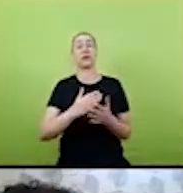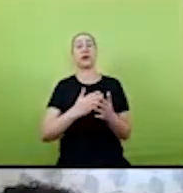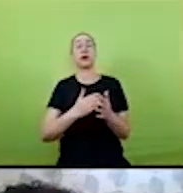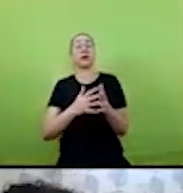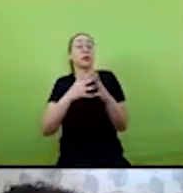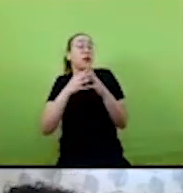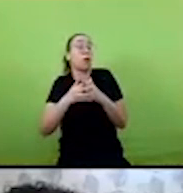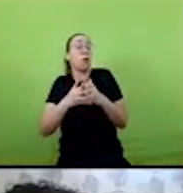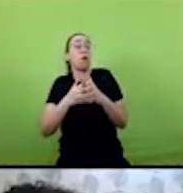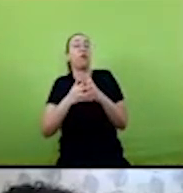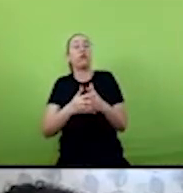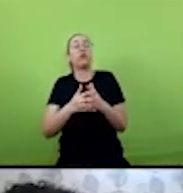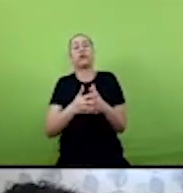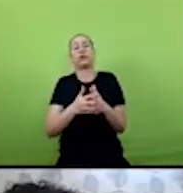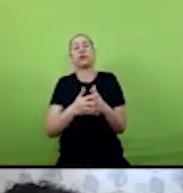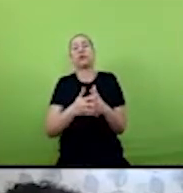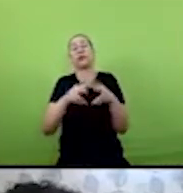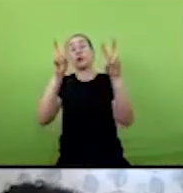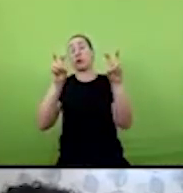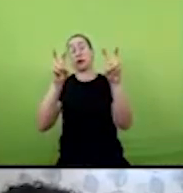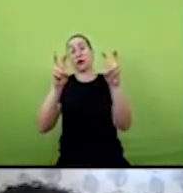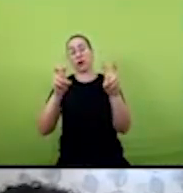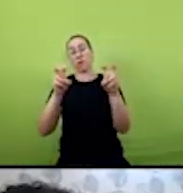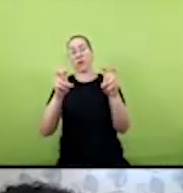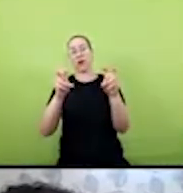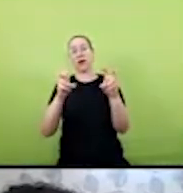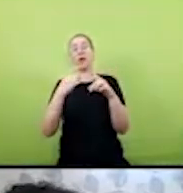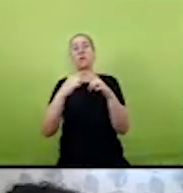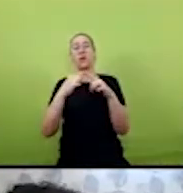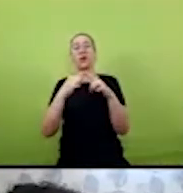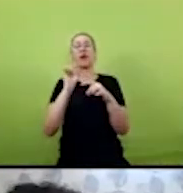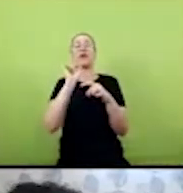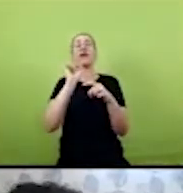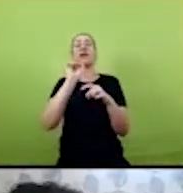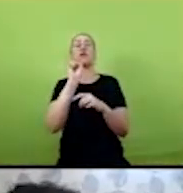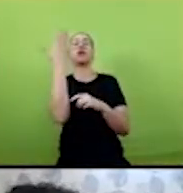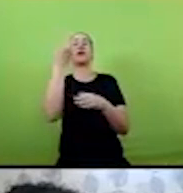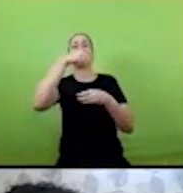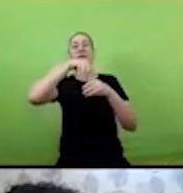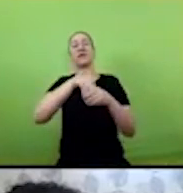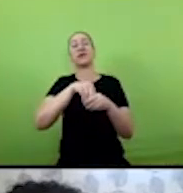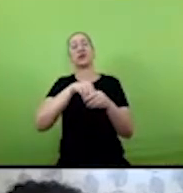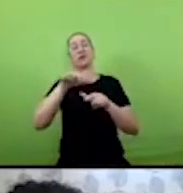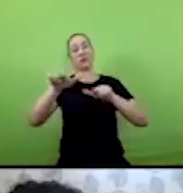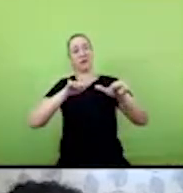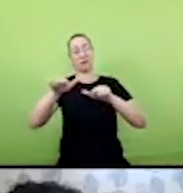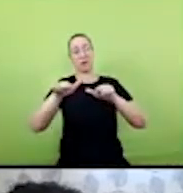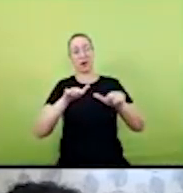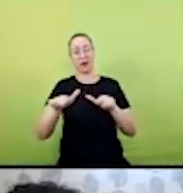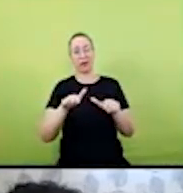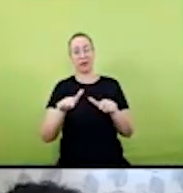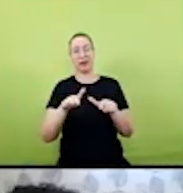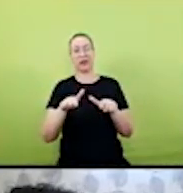trata basicamente do assédio que acontece dentro das relações de trabalho, tá? Então, assédio sexual, quando falar de lei do assédio